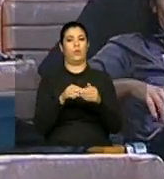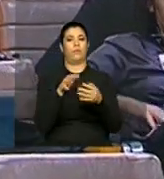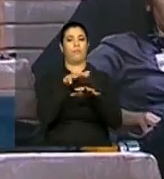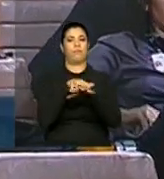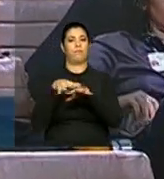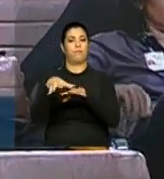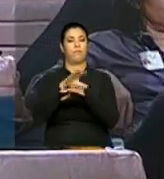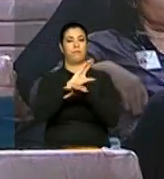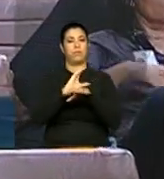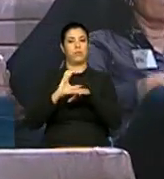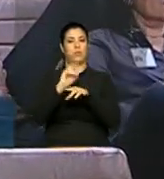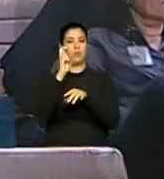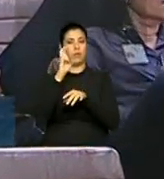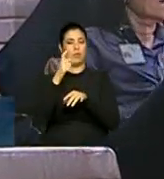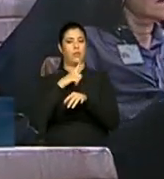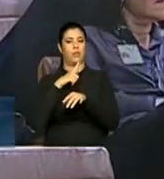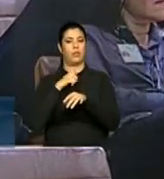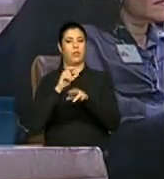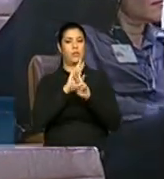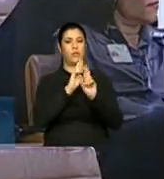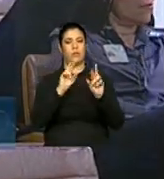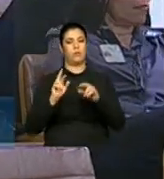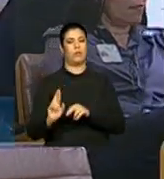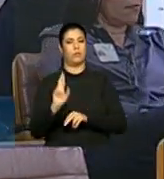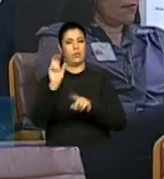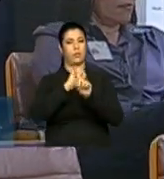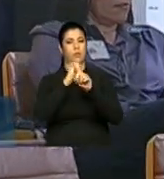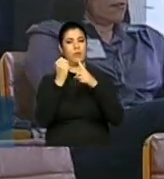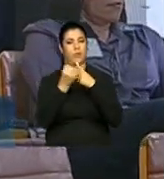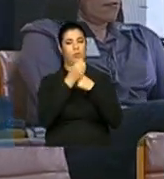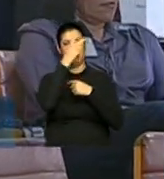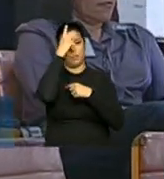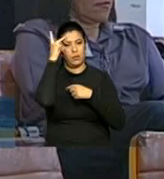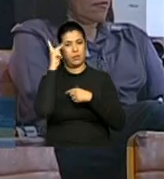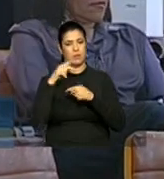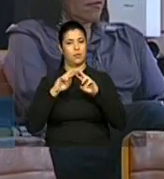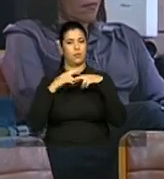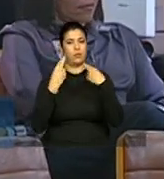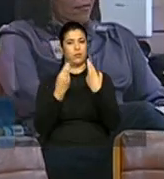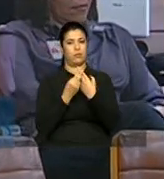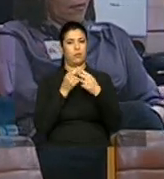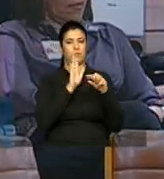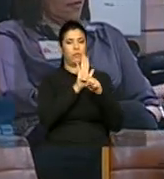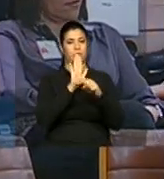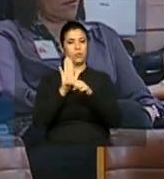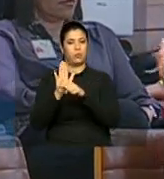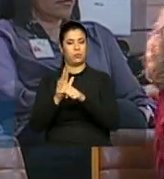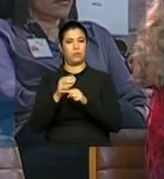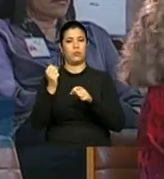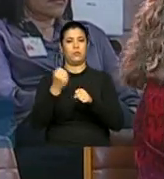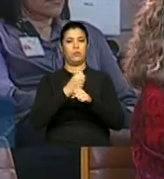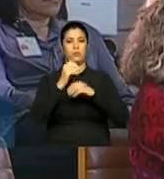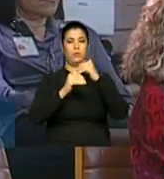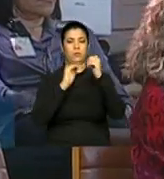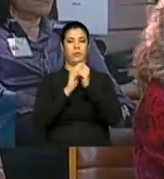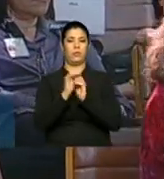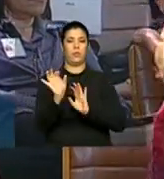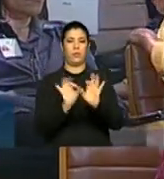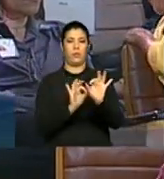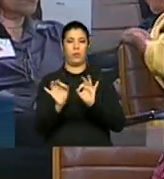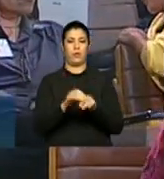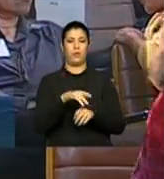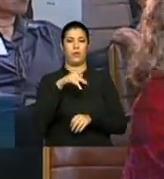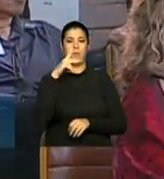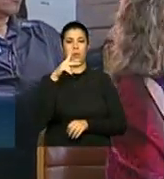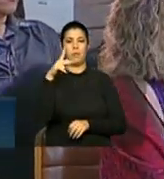Várias entidades representativas da sociedade civil se reúnem nesse fórum para auxiliar na construção do plano plurianual